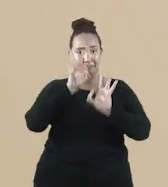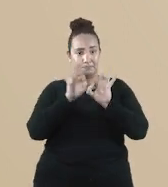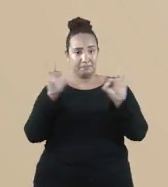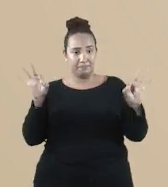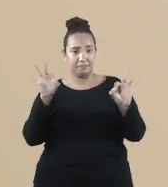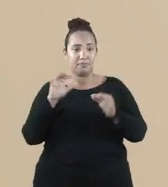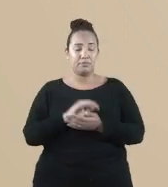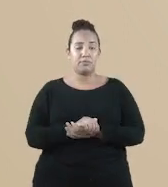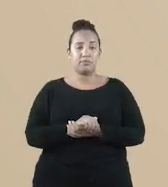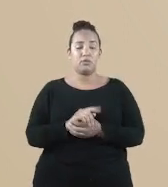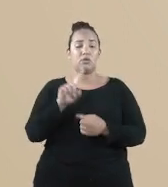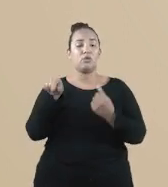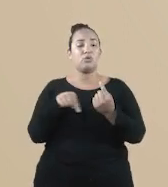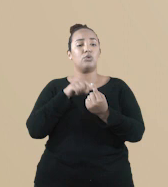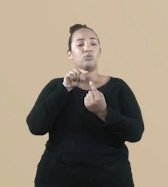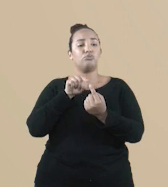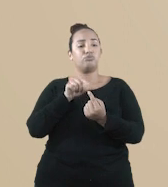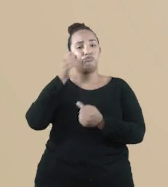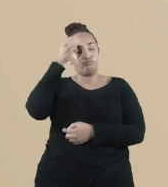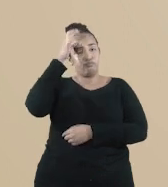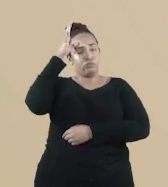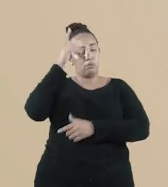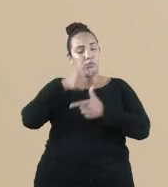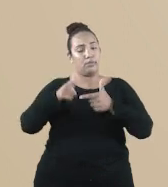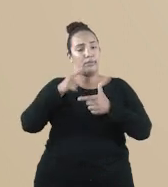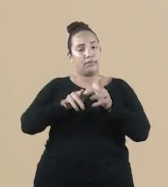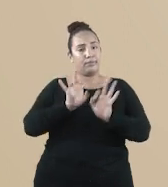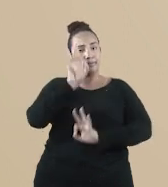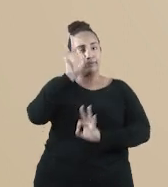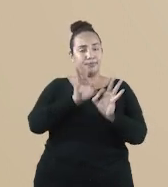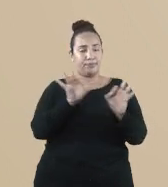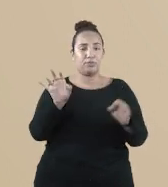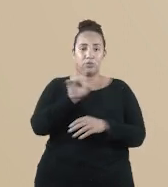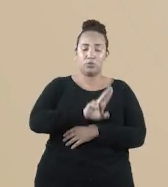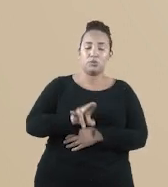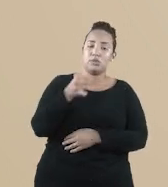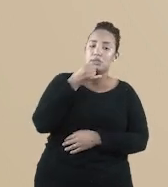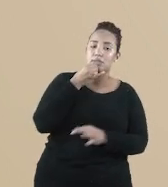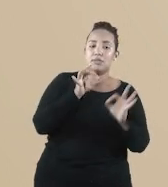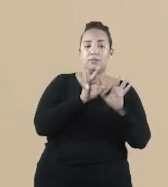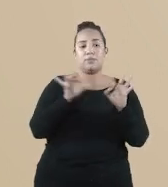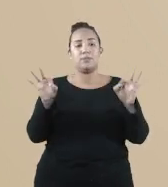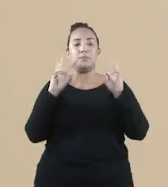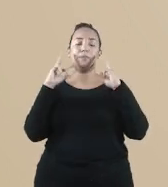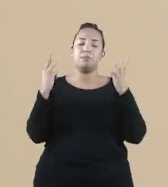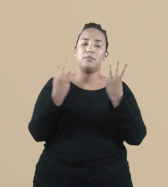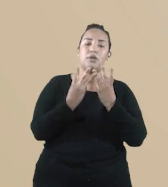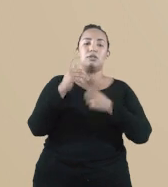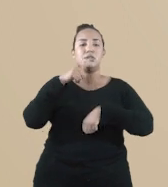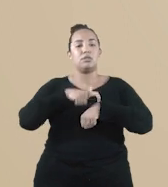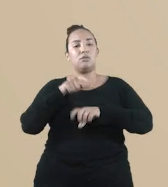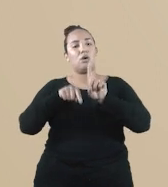e o objeto de conhecimento são problemas sobre medidas envolvendo grandezas como comprimento, massa,